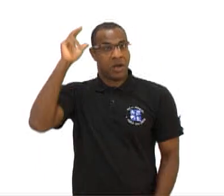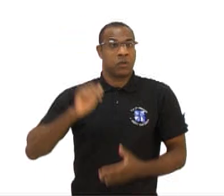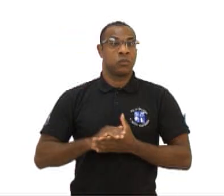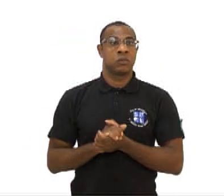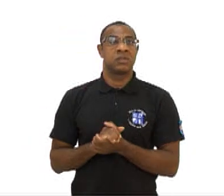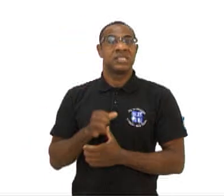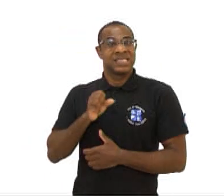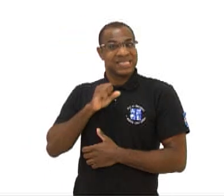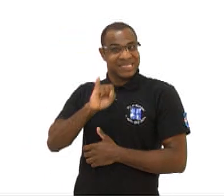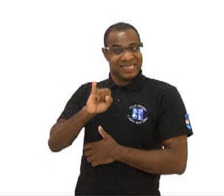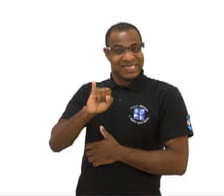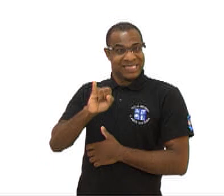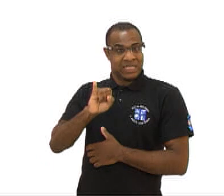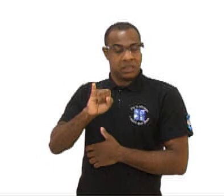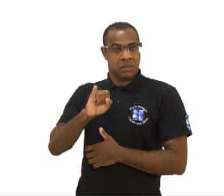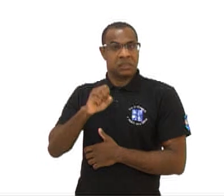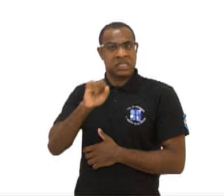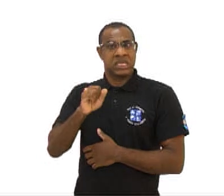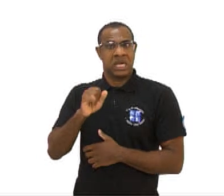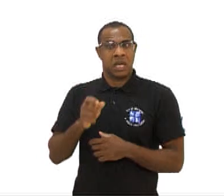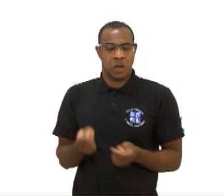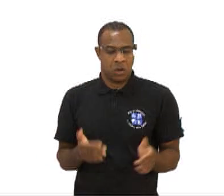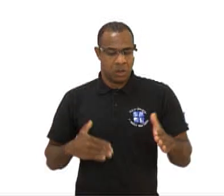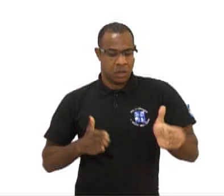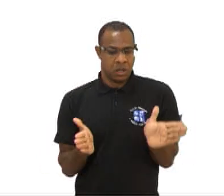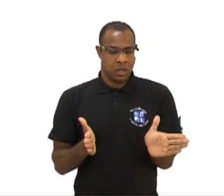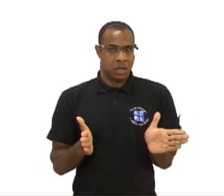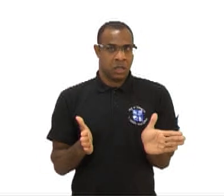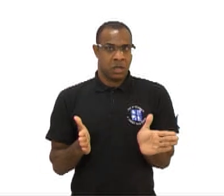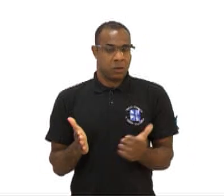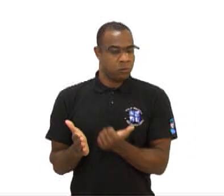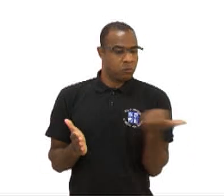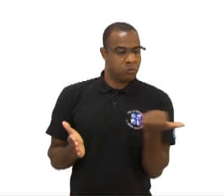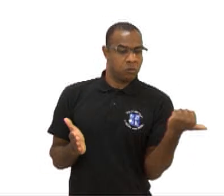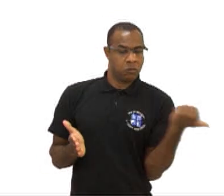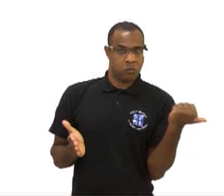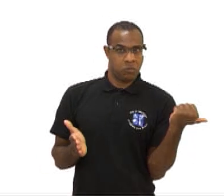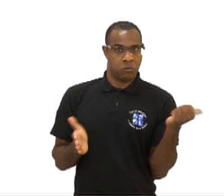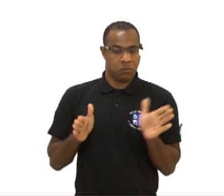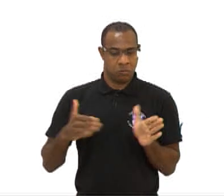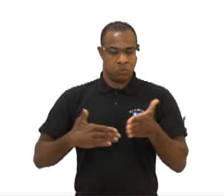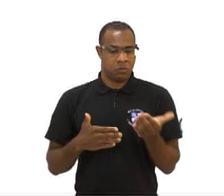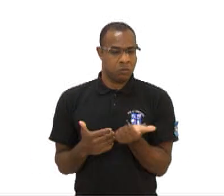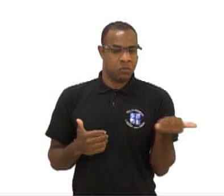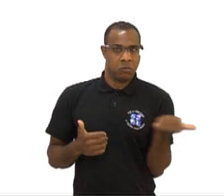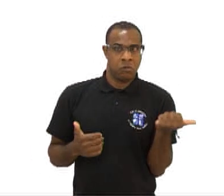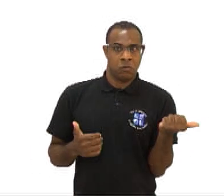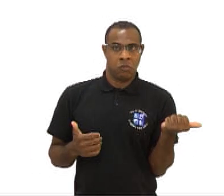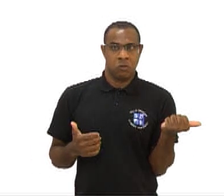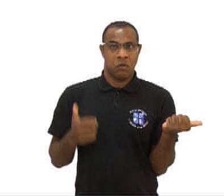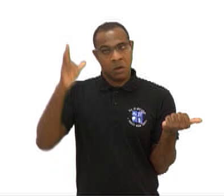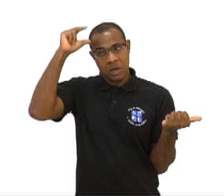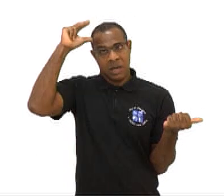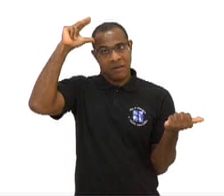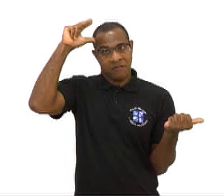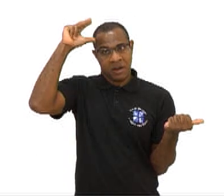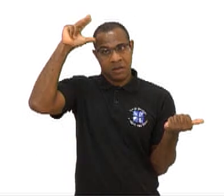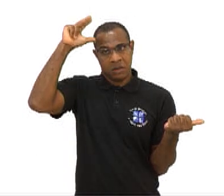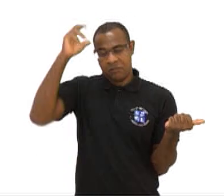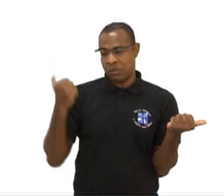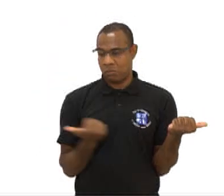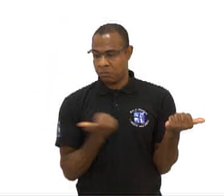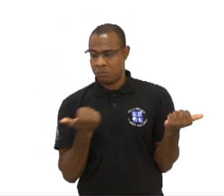se a carroça me puxa para trás com a mesma força que eu faço para frente, como é que eu vou